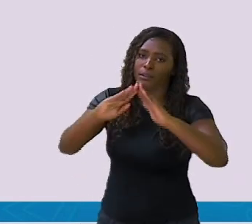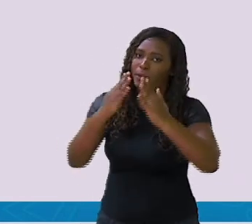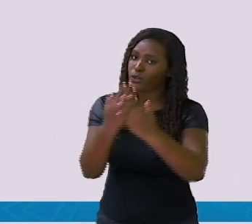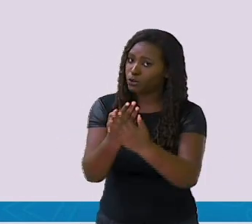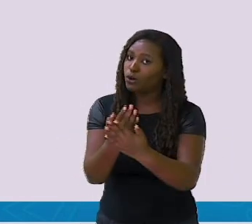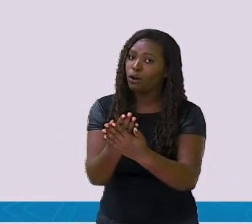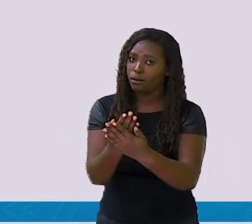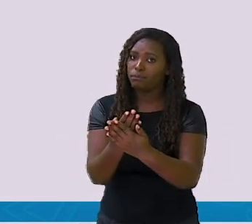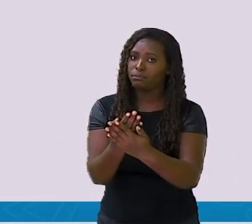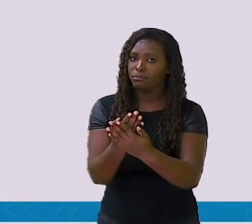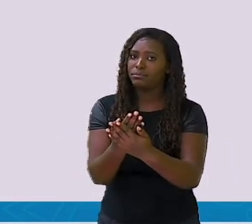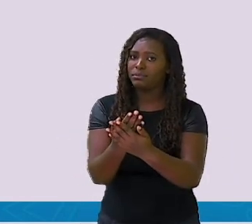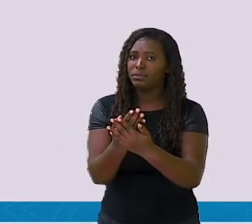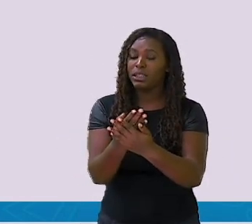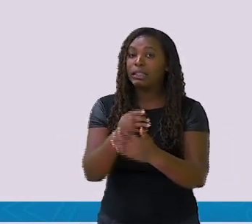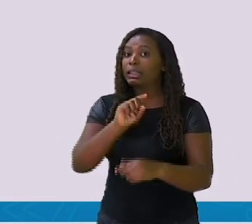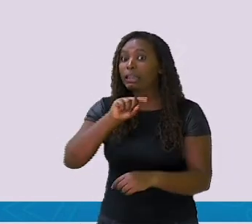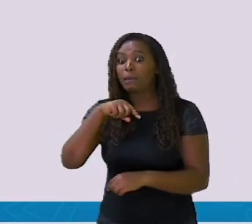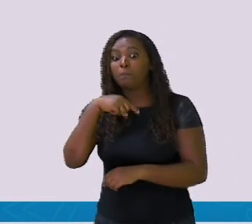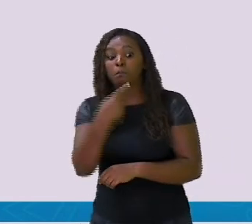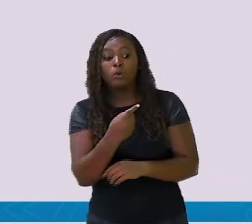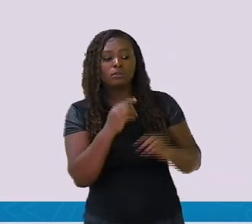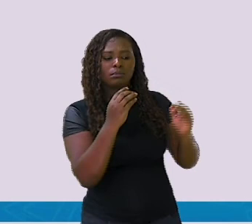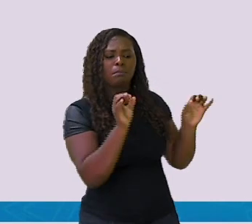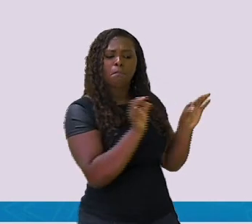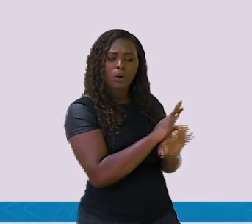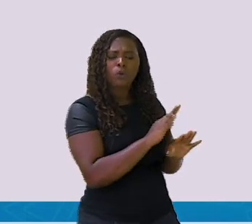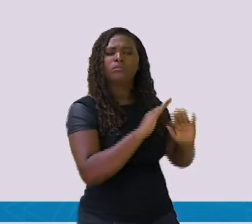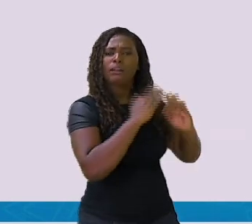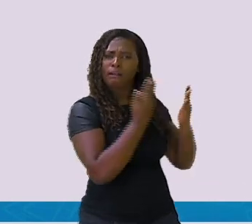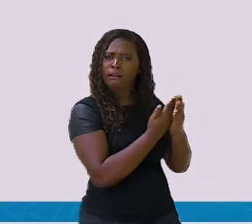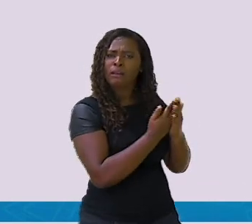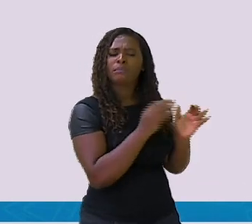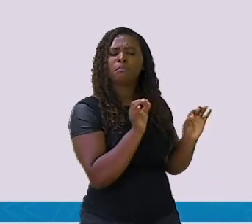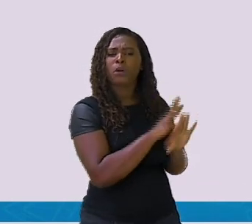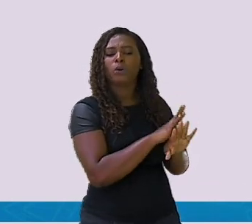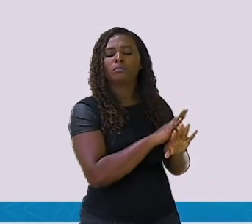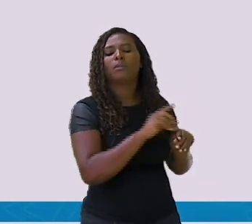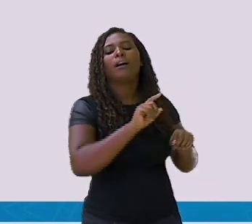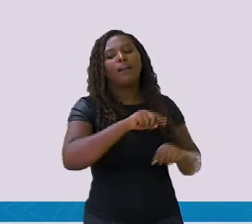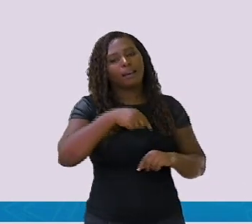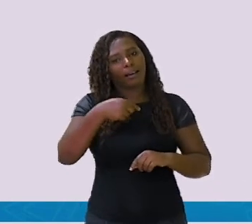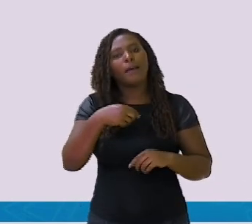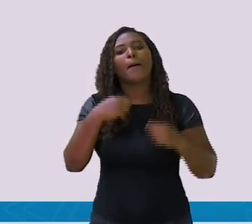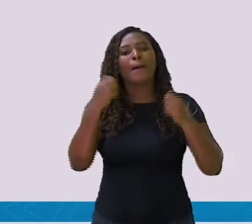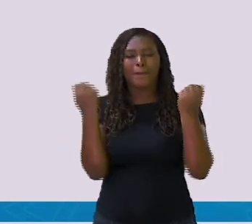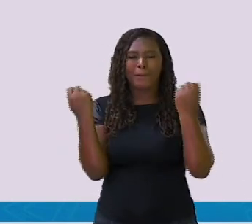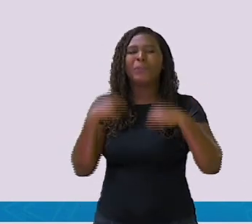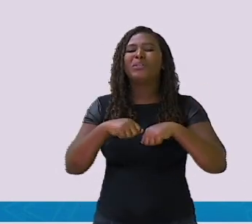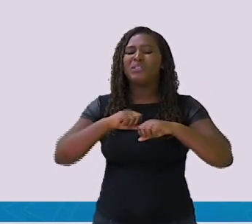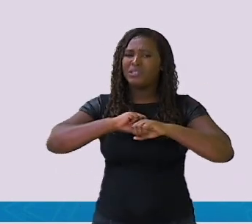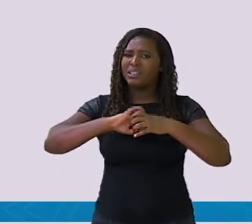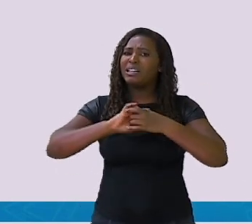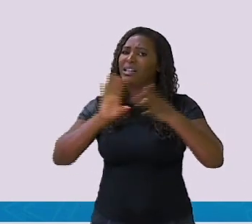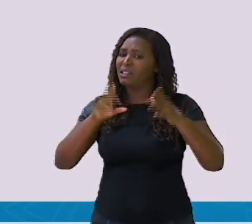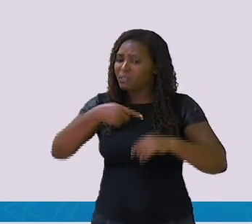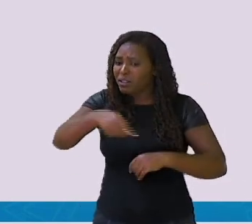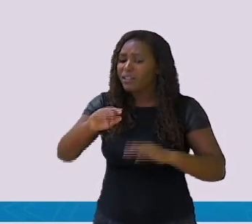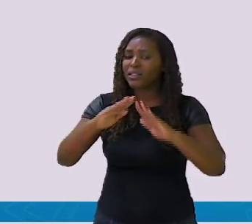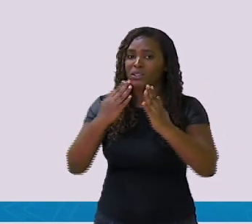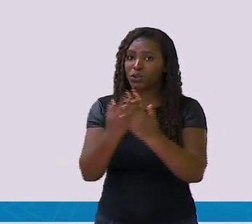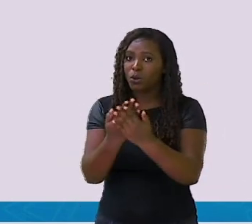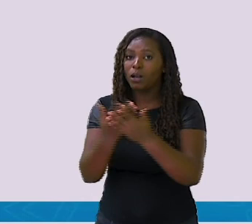quase 2.400 anos antes de Cristo. Então, muito tempo de evolução aí das escolas.